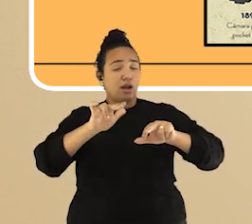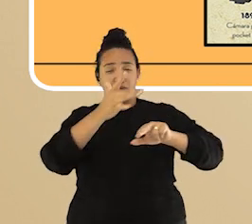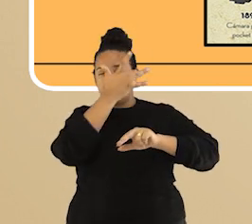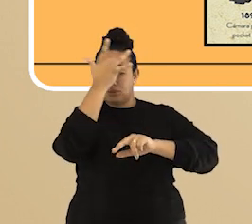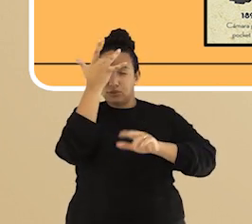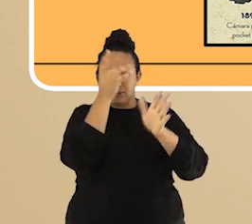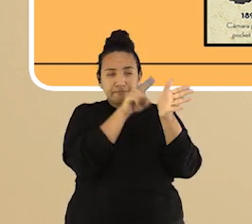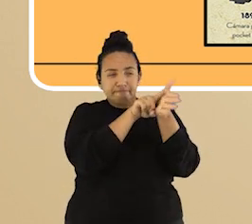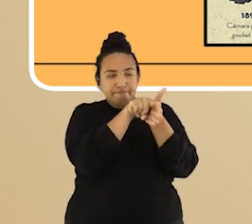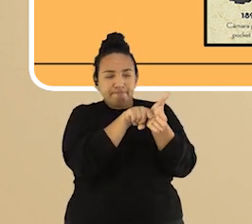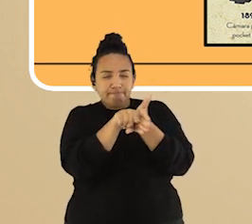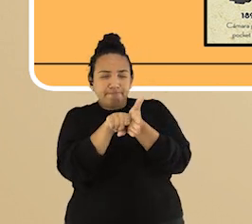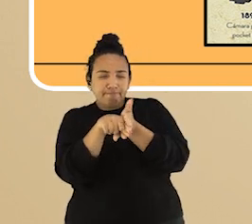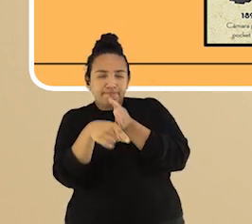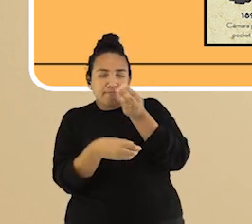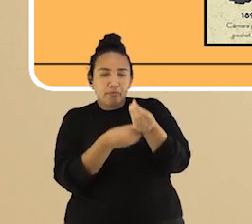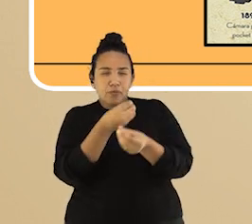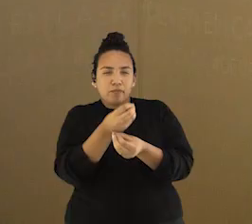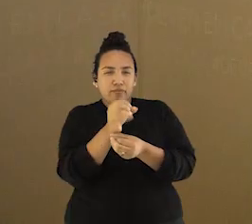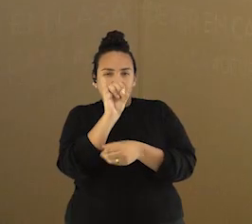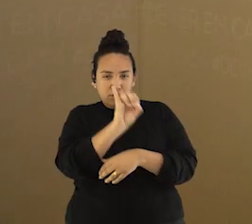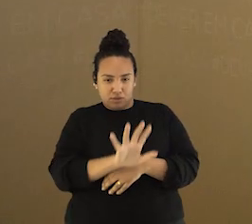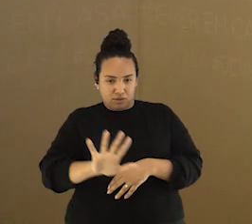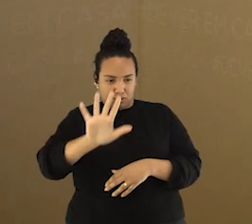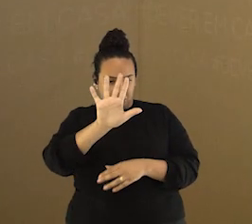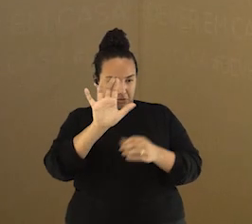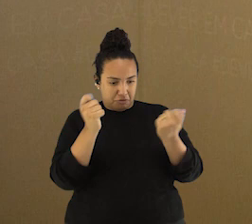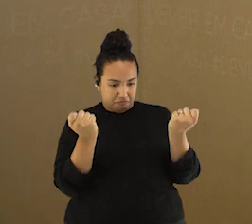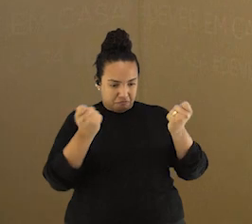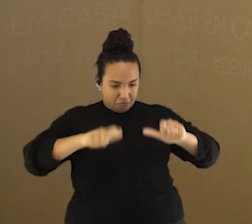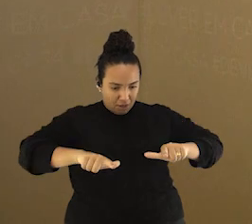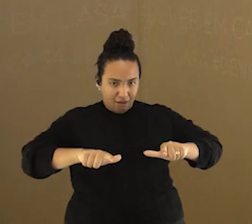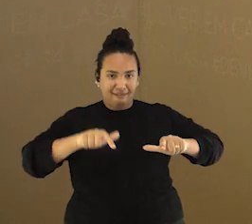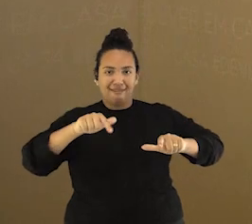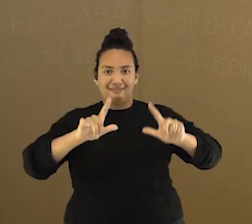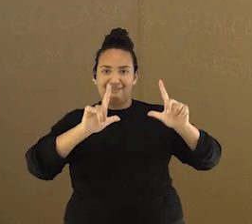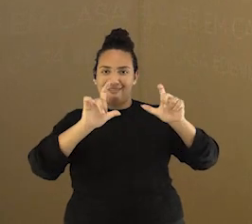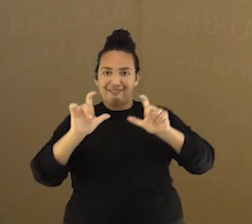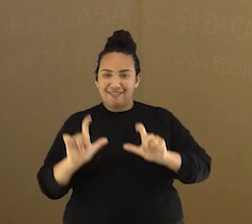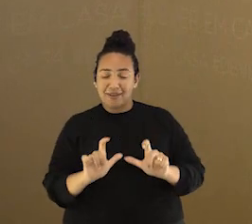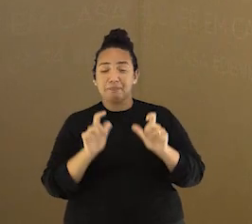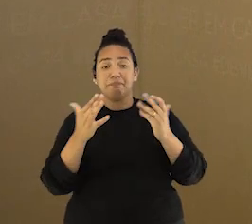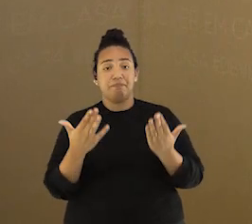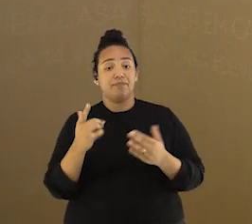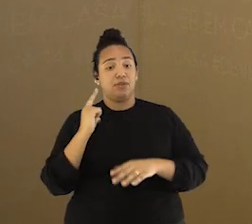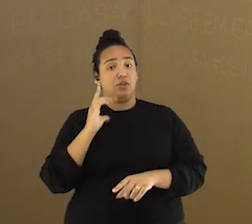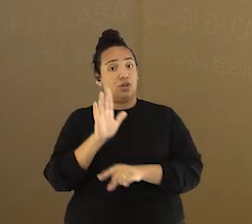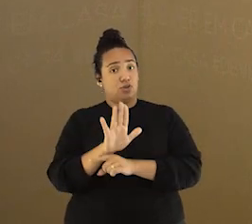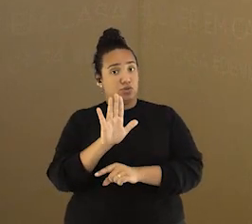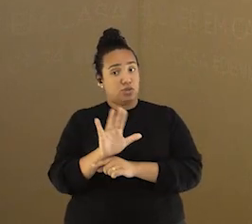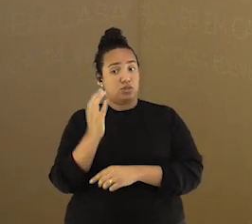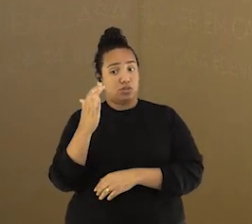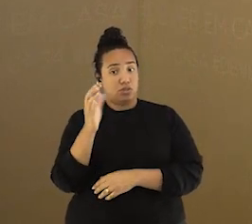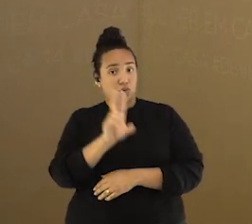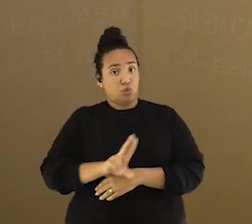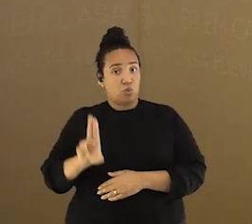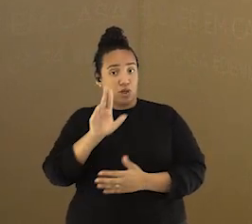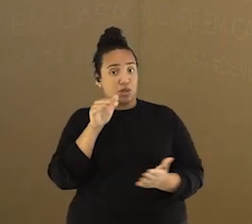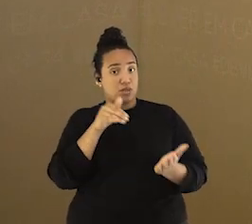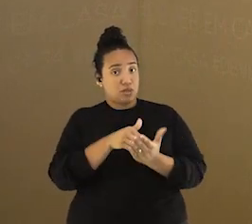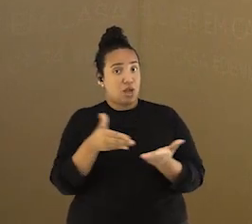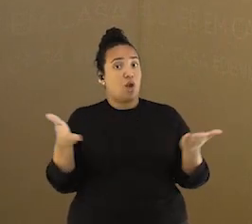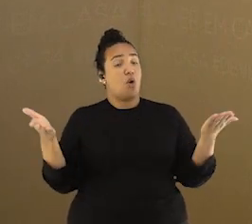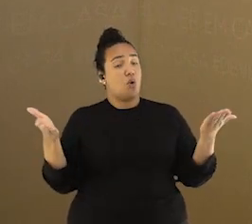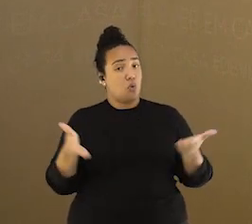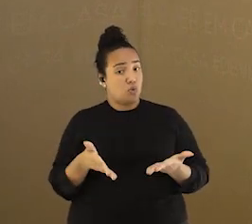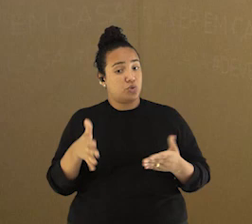como fixar uma imagem no papel. Uma contribuição científica utilizada até os dias de hoje por muitos